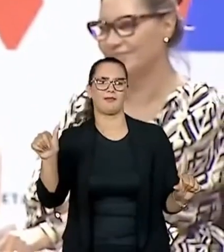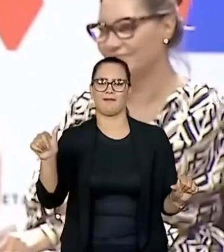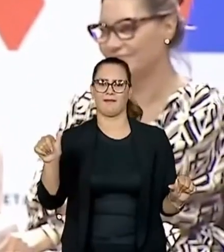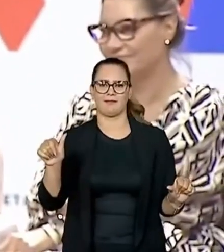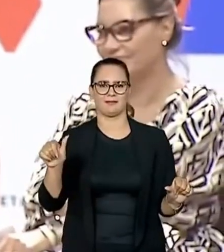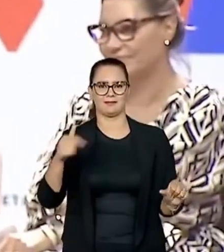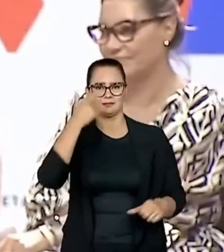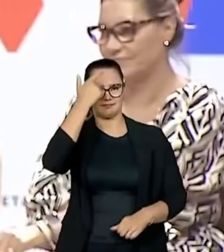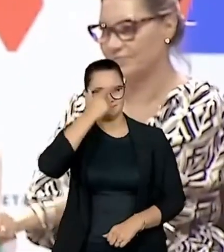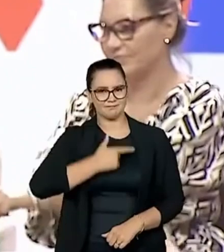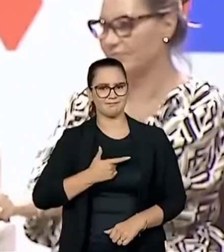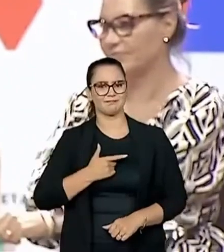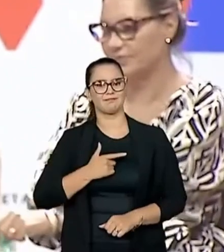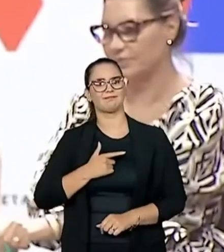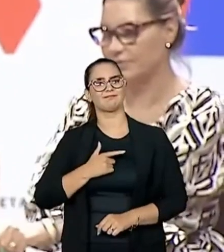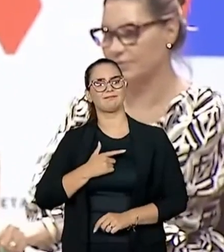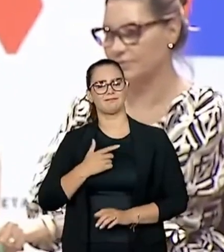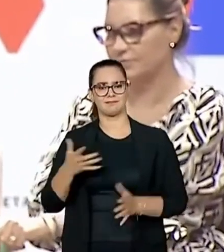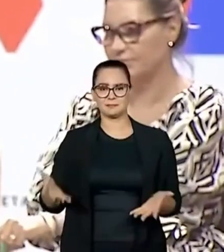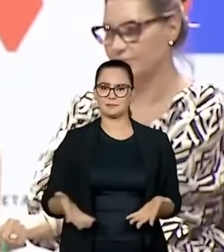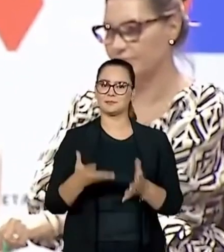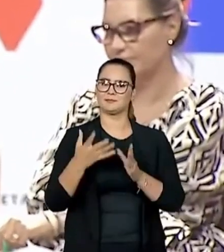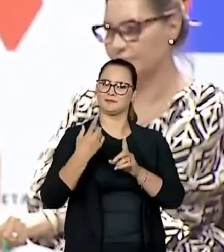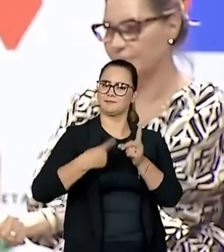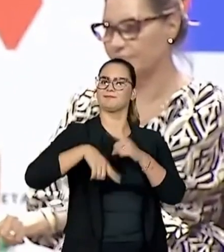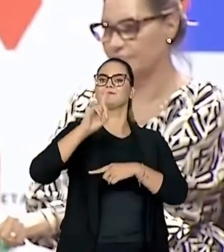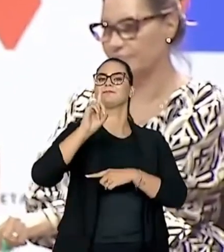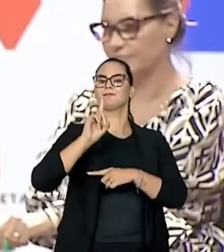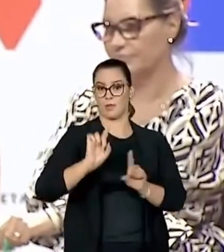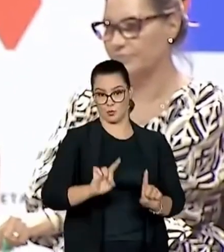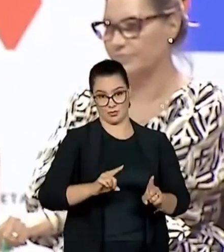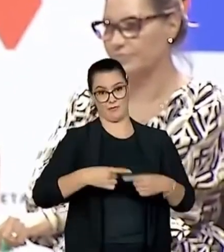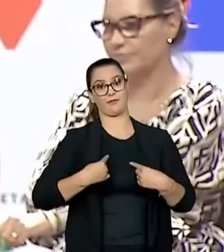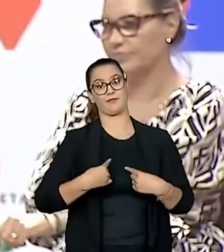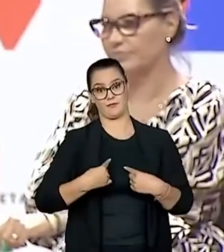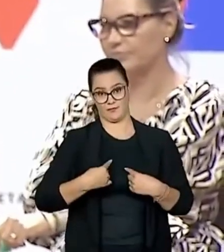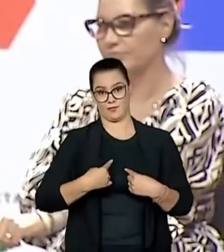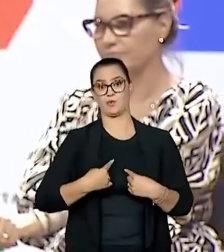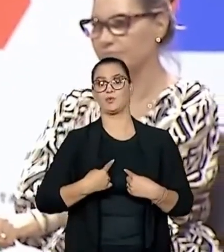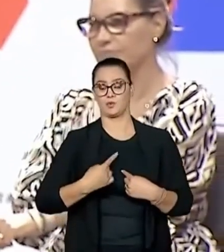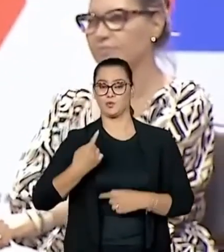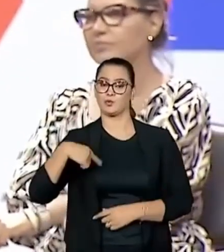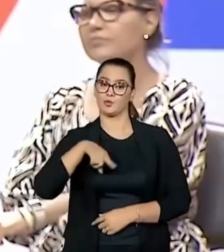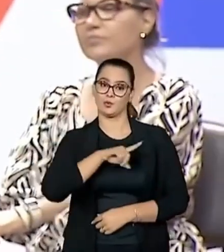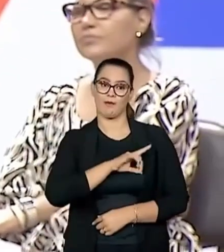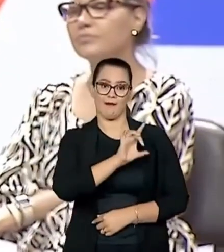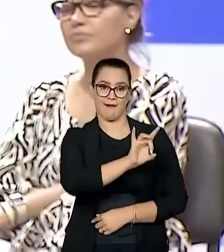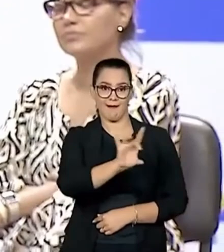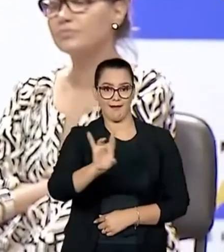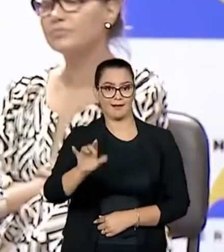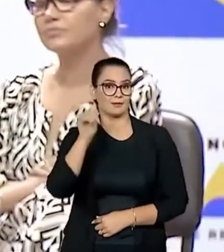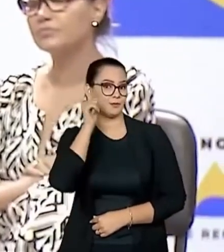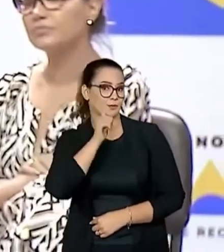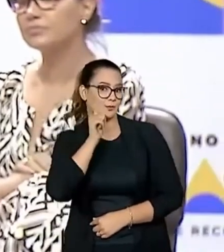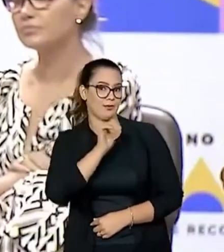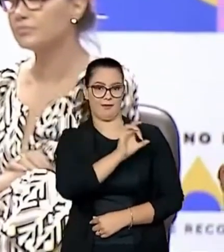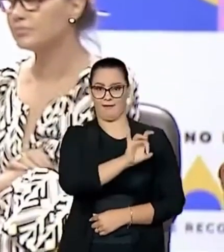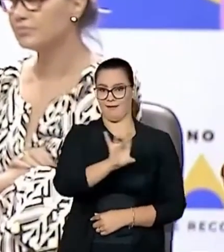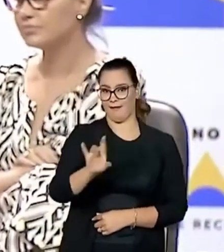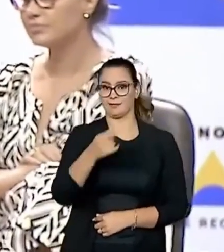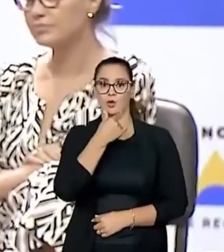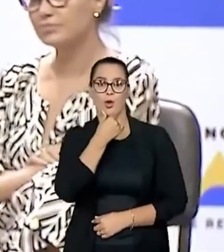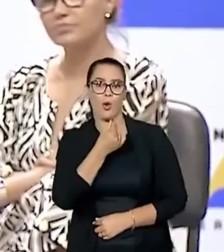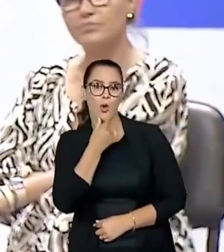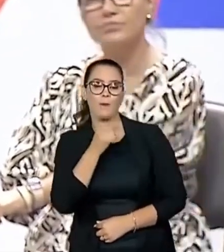transformador? Esse é o desafio que está colocado para cada mulher, para cada homem,